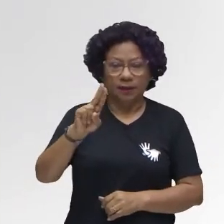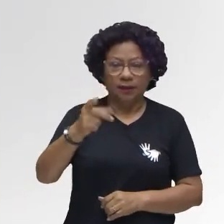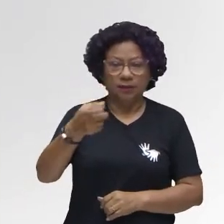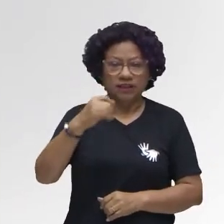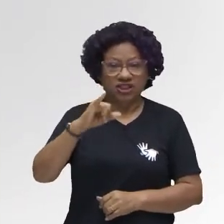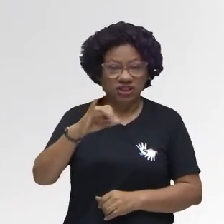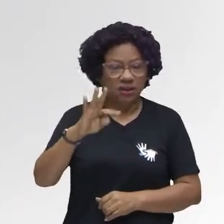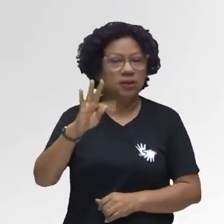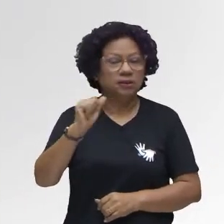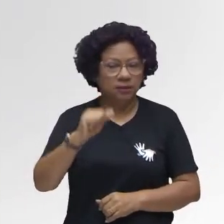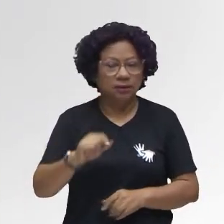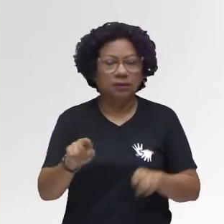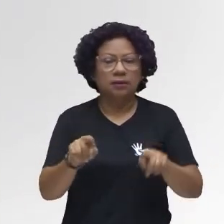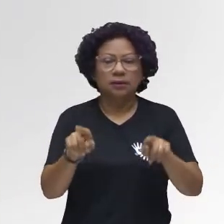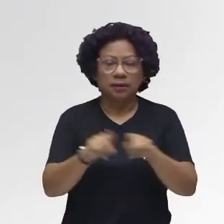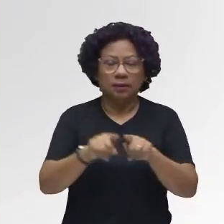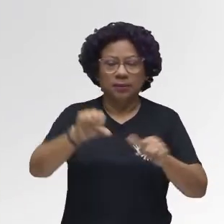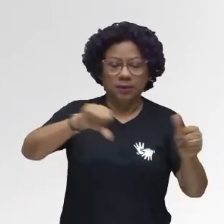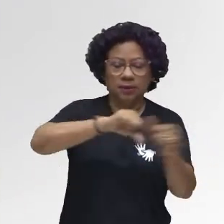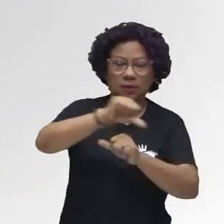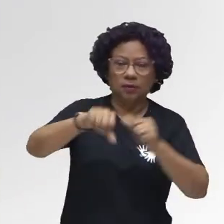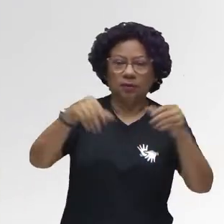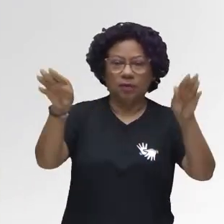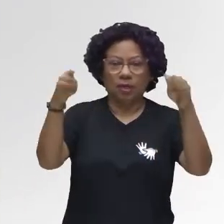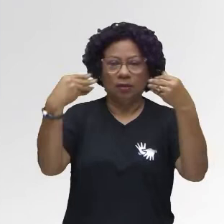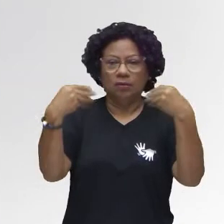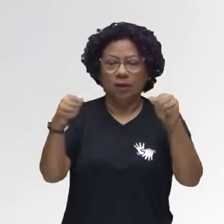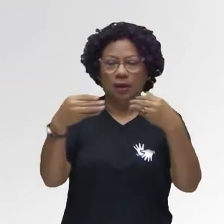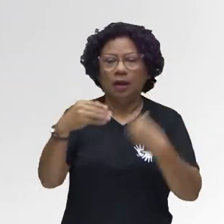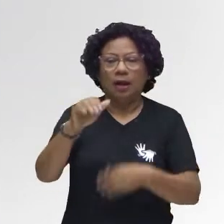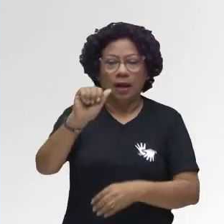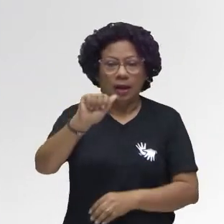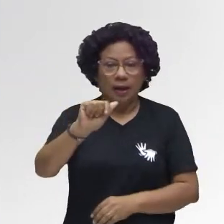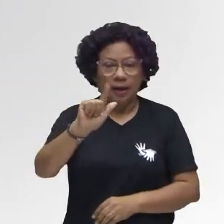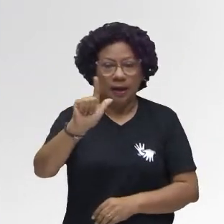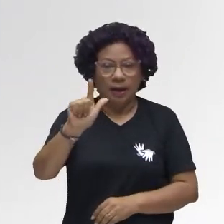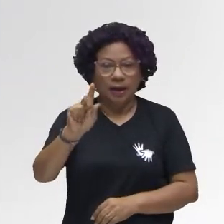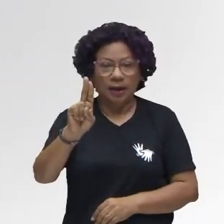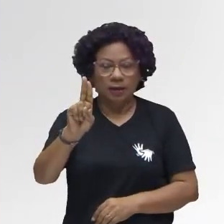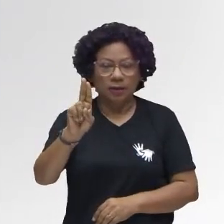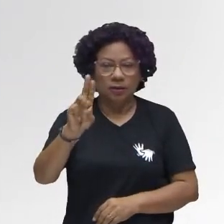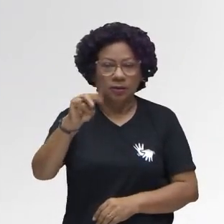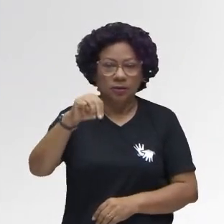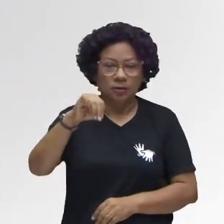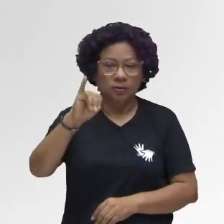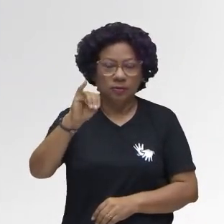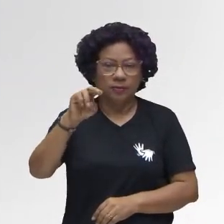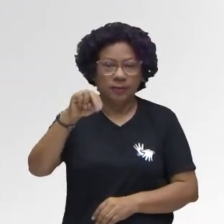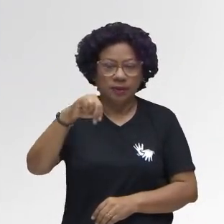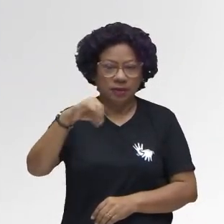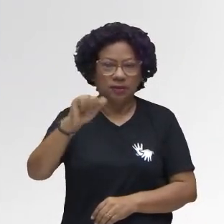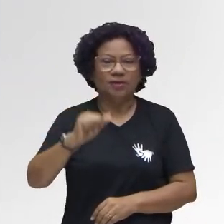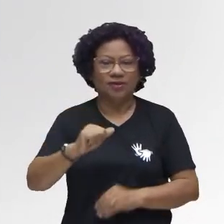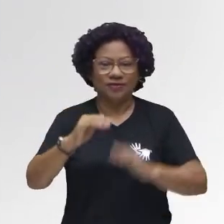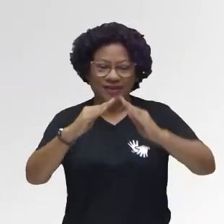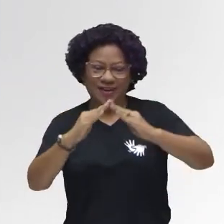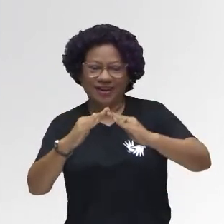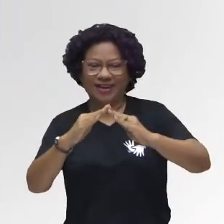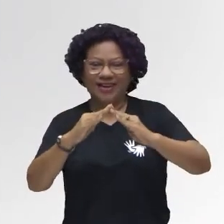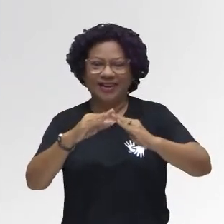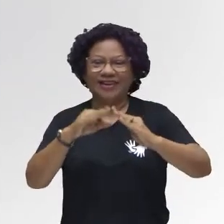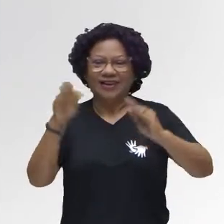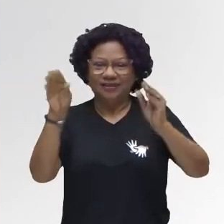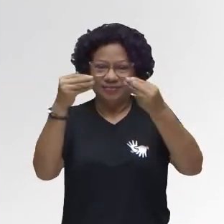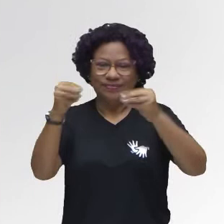extraída e se transforma no alumínio. Então, esses elementos fazem parte da indústria de bens de produção. Já os bens